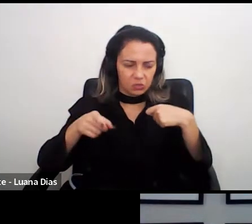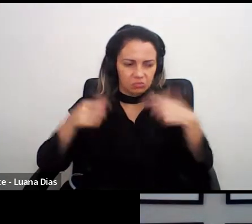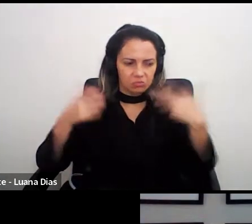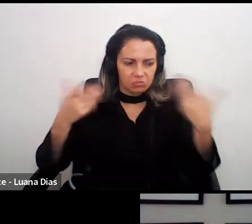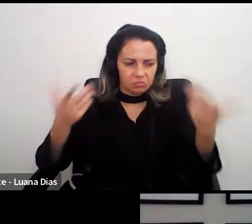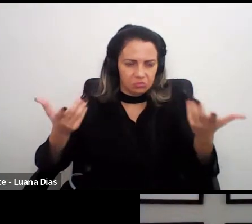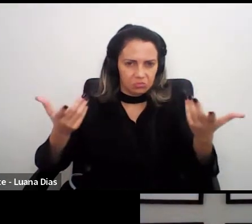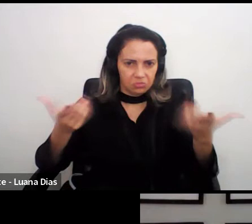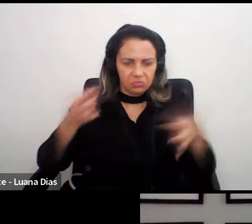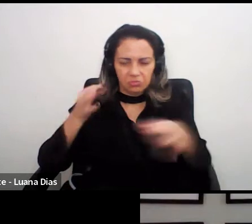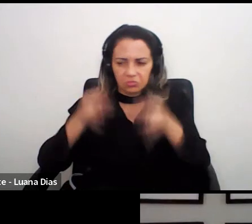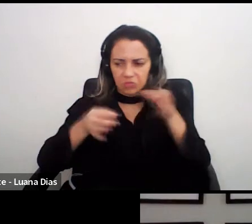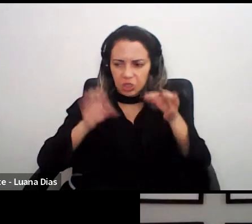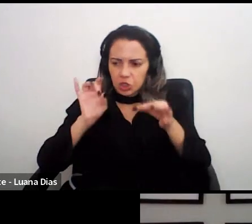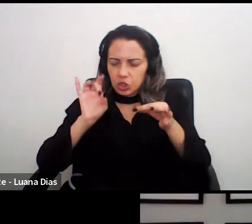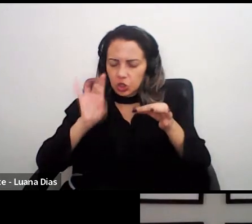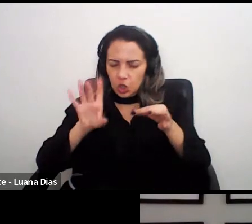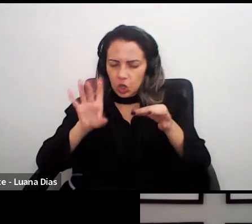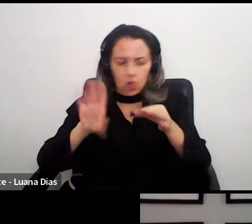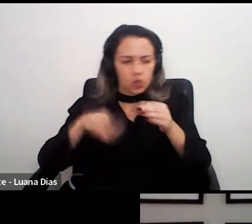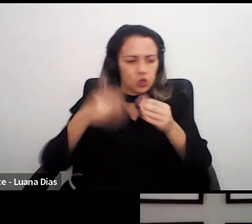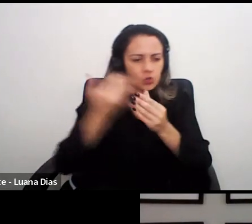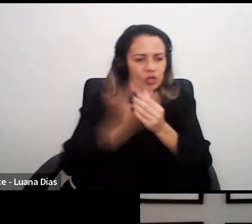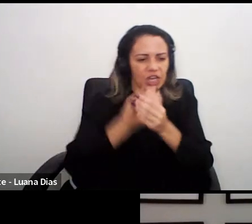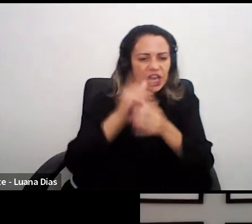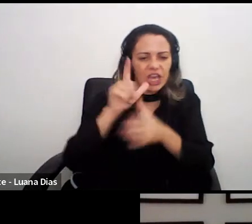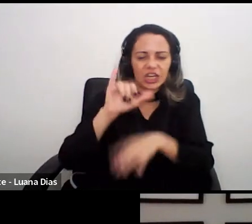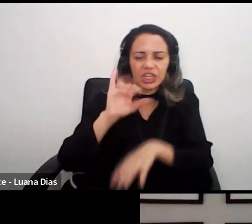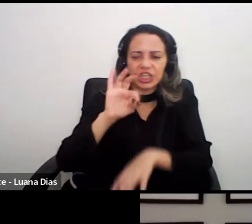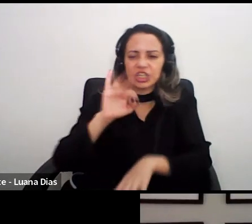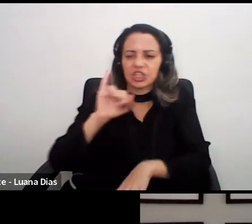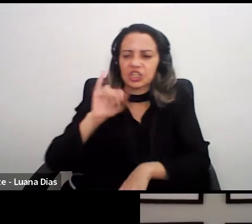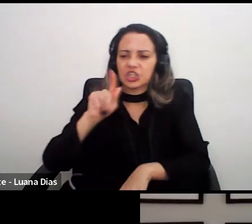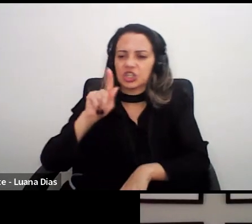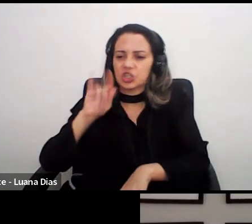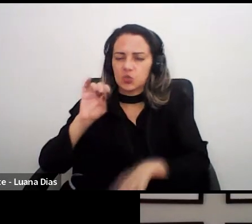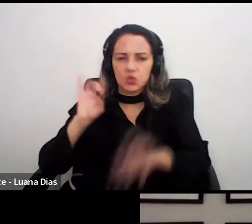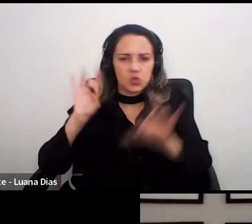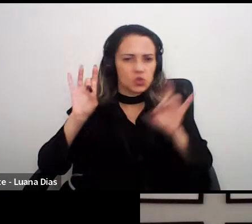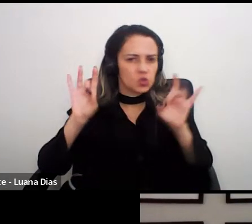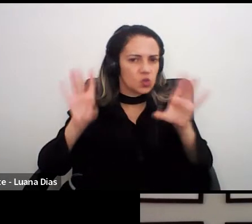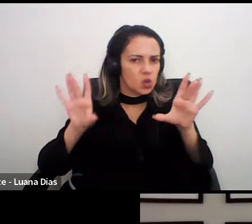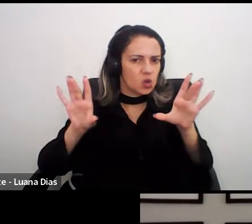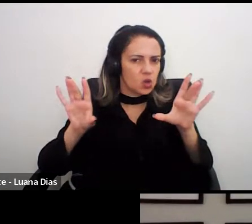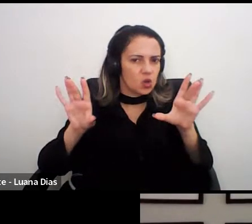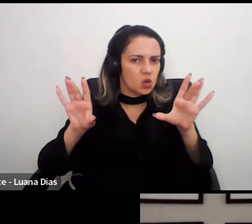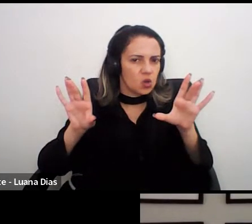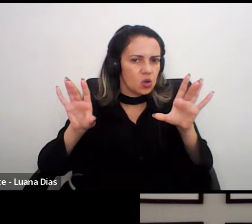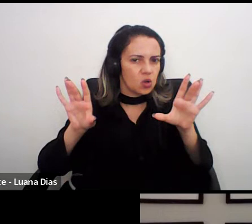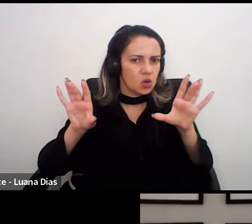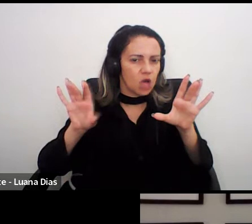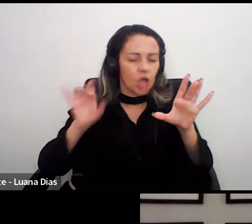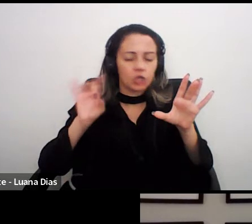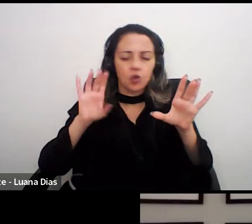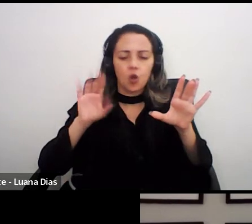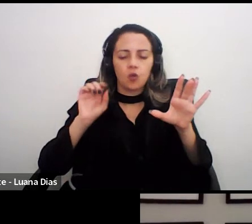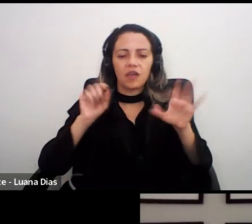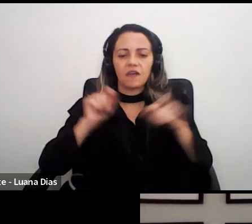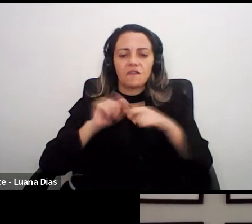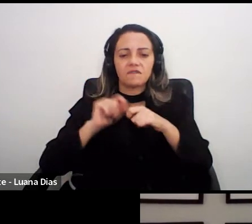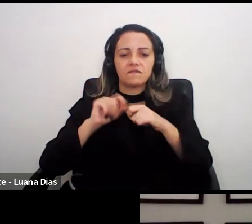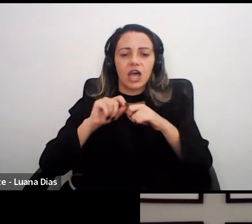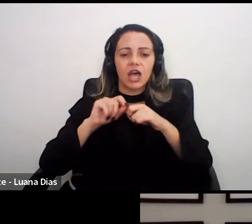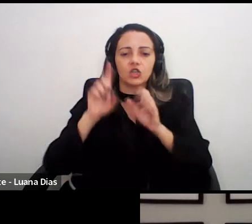e pacificar o litígio, como dizia Carmelucci? Olha, faz uma tábula rasa. Direito precisa